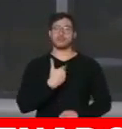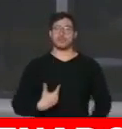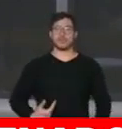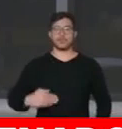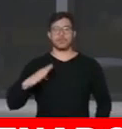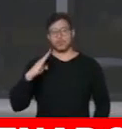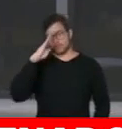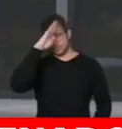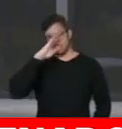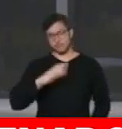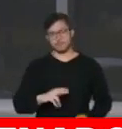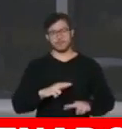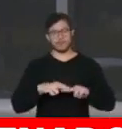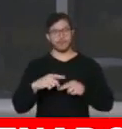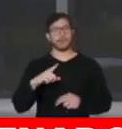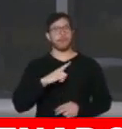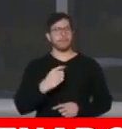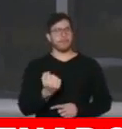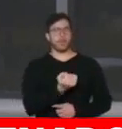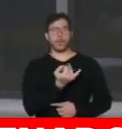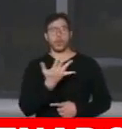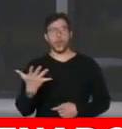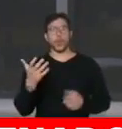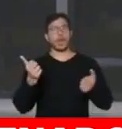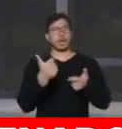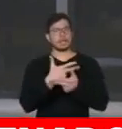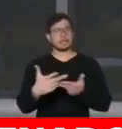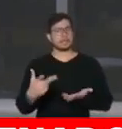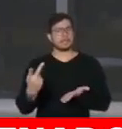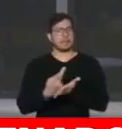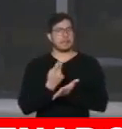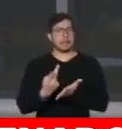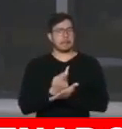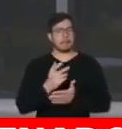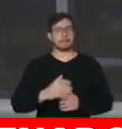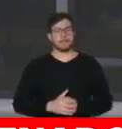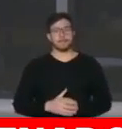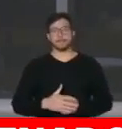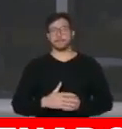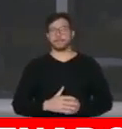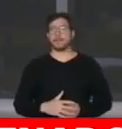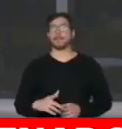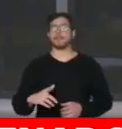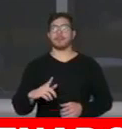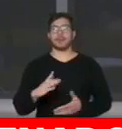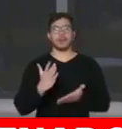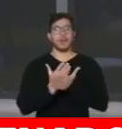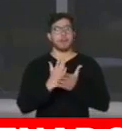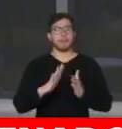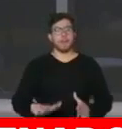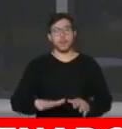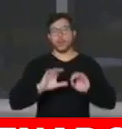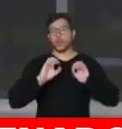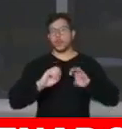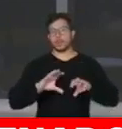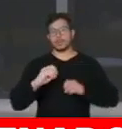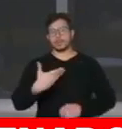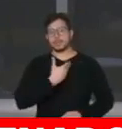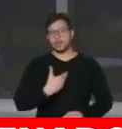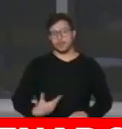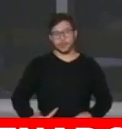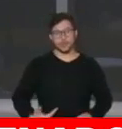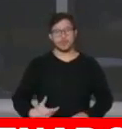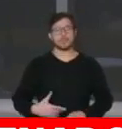é muita coisa errada. Destruíram a educação pública neste período. Os recursos foram